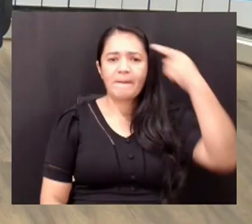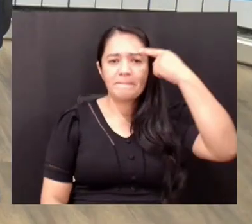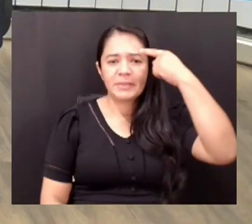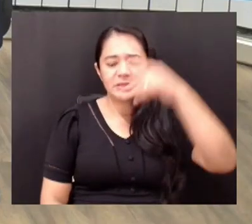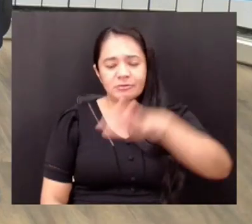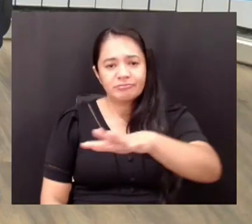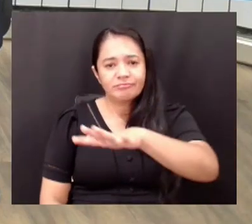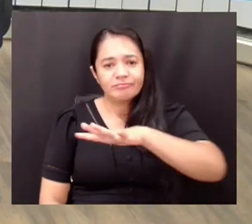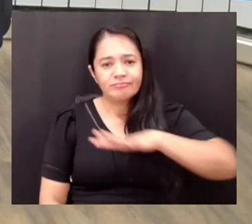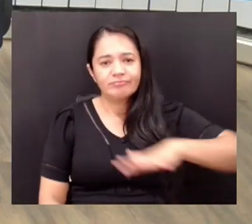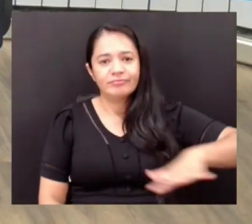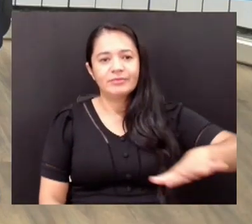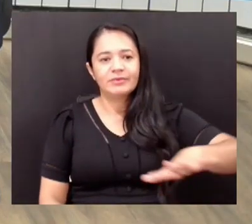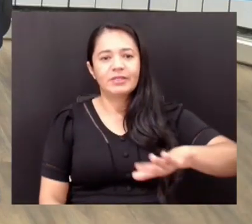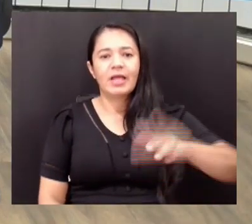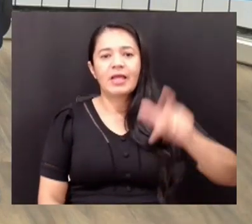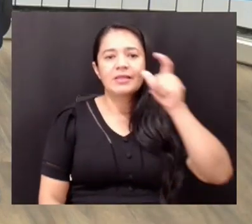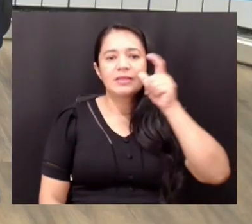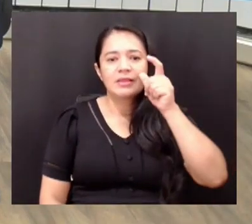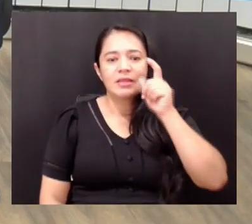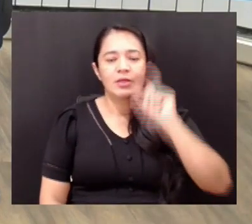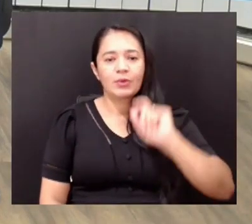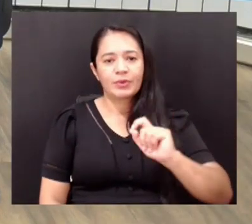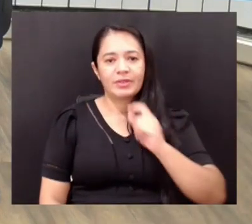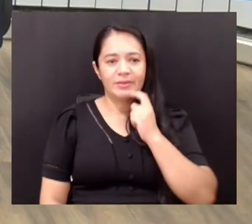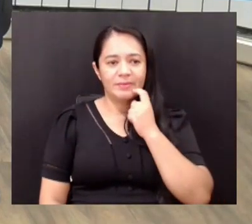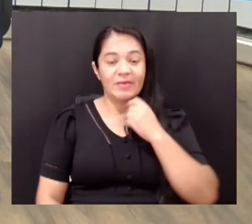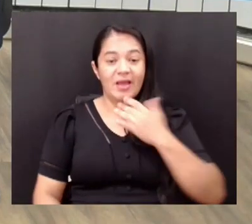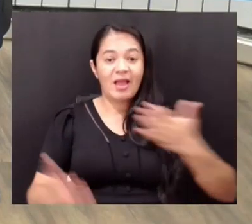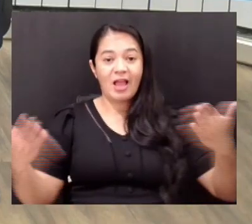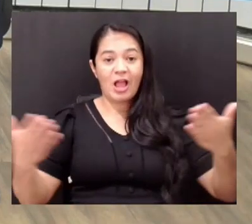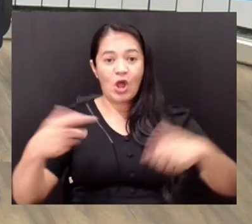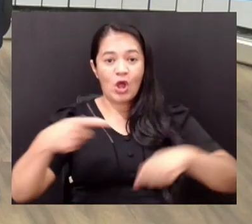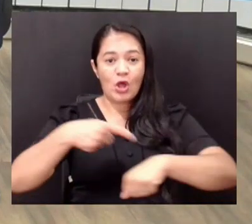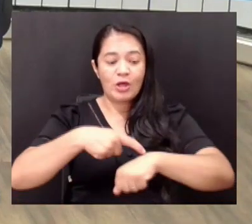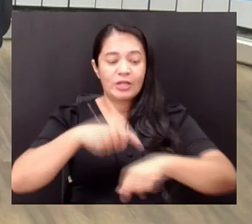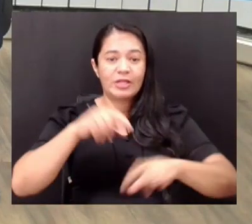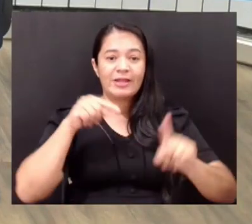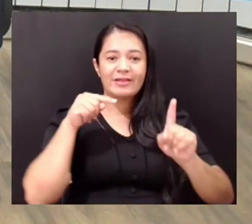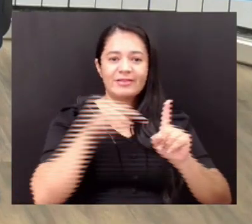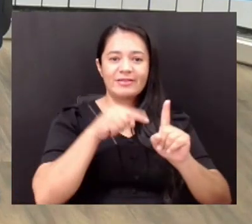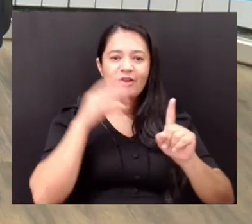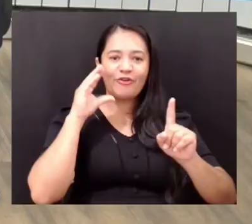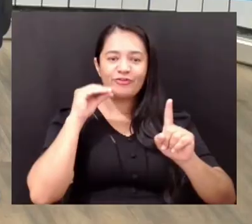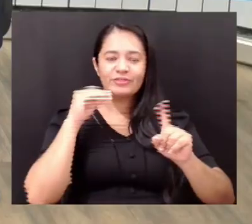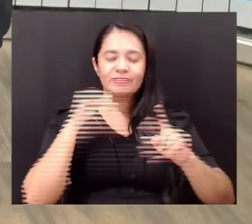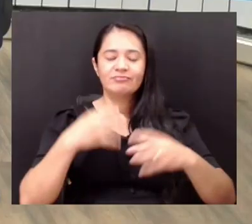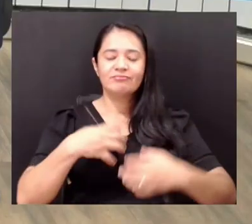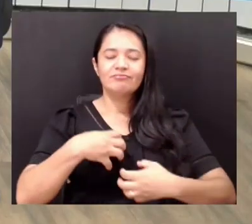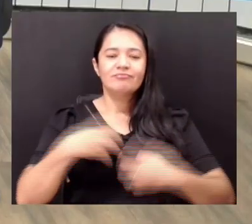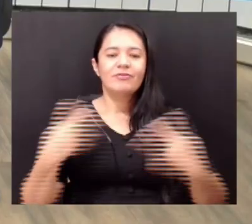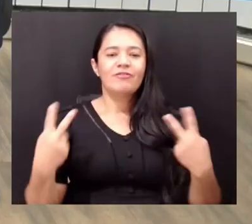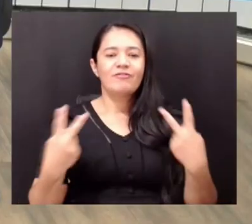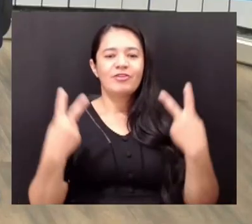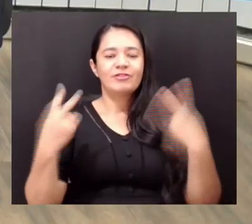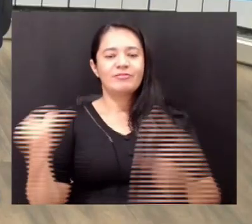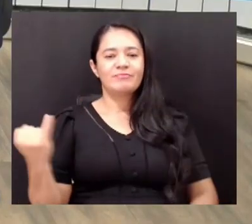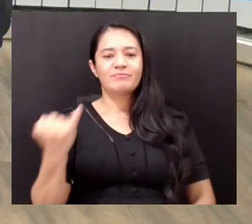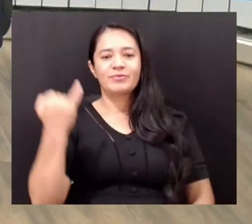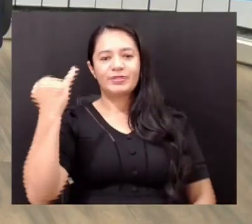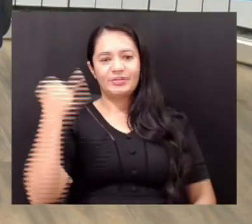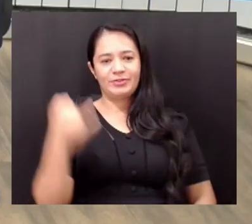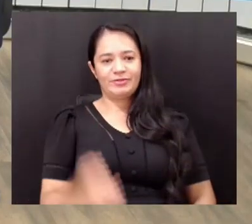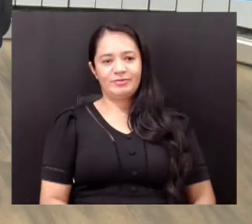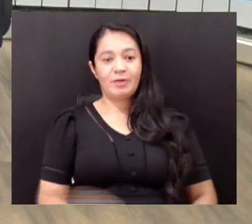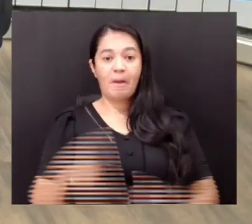considerar que é nesse momento que o funcionário se sente valorizado. Sim. Porque é ele que,